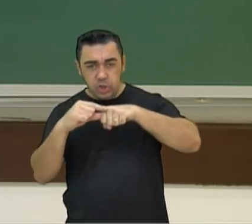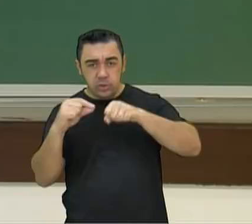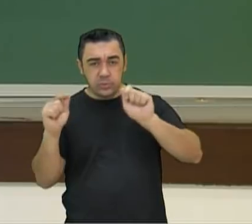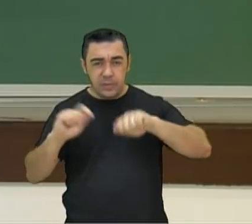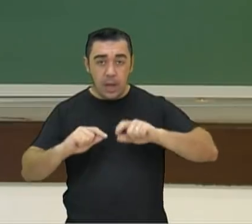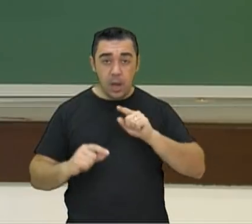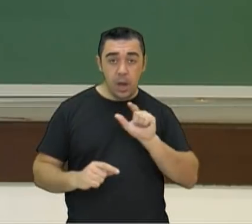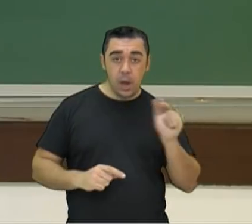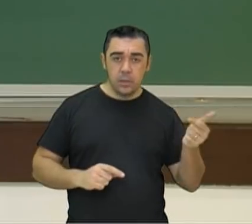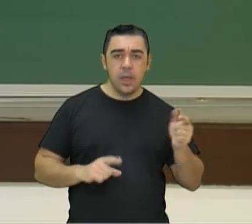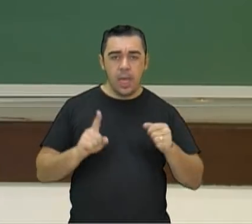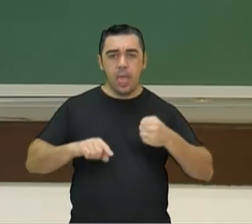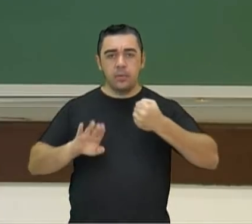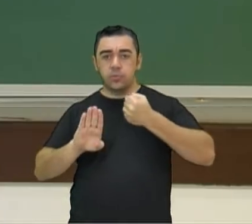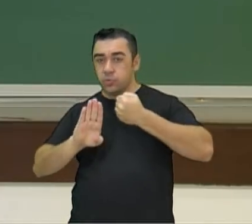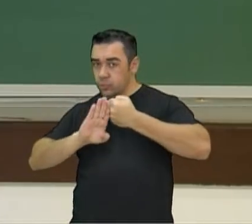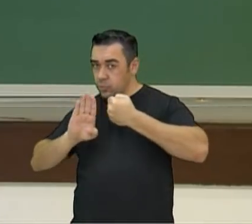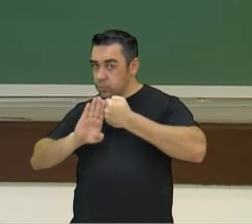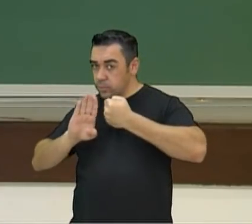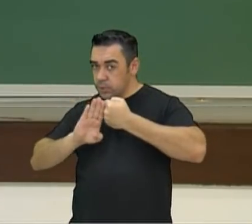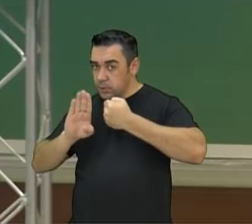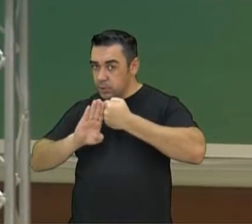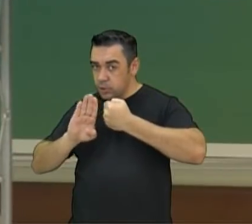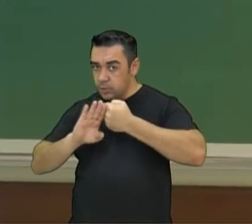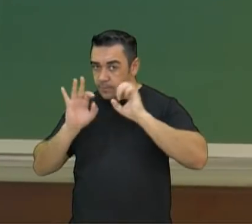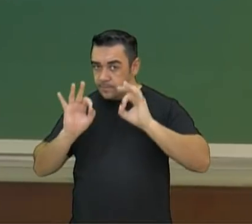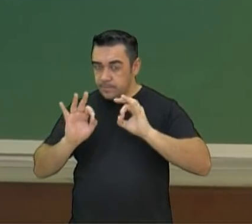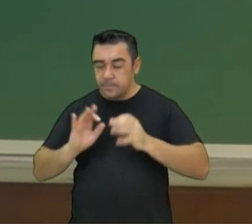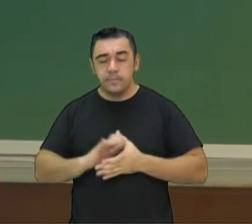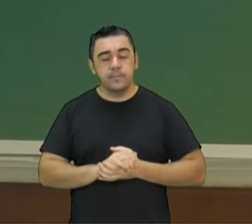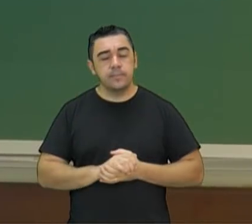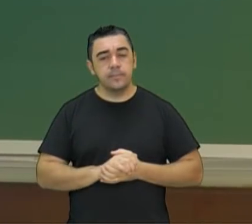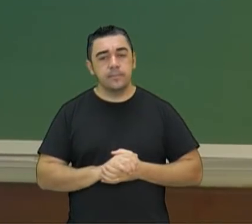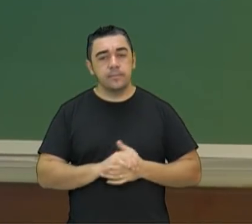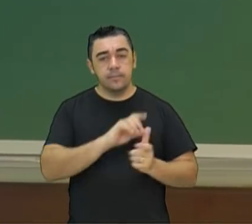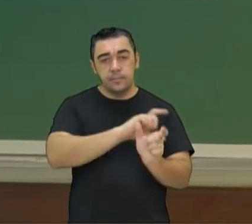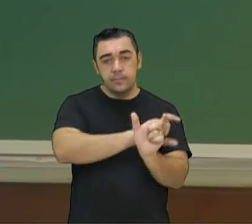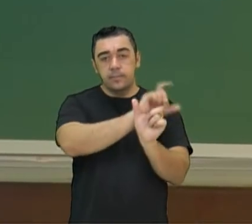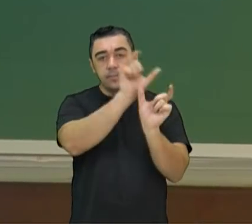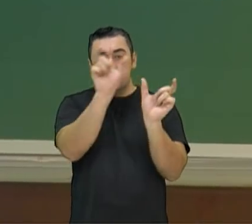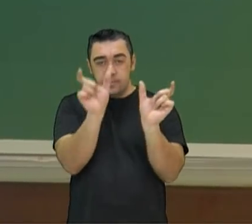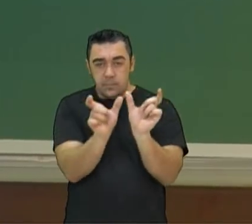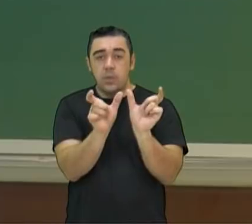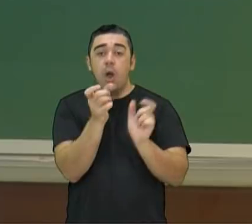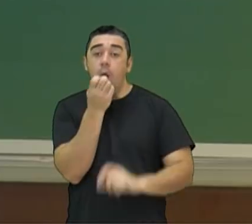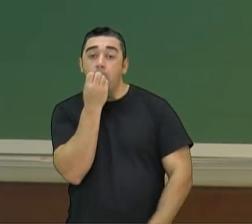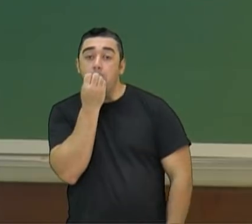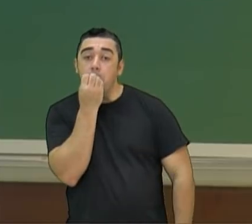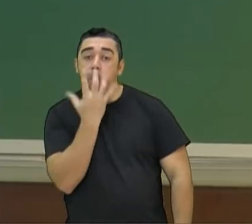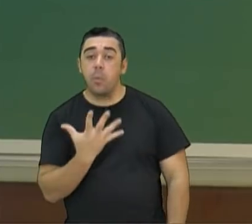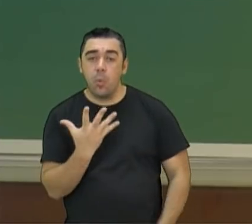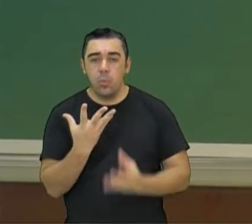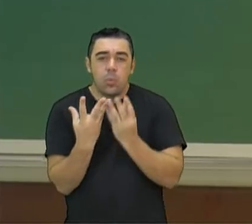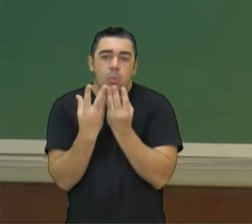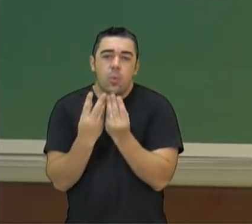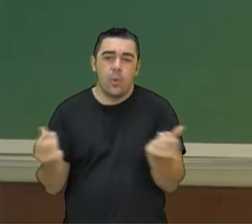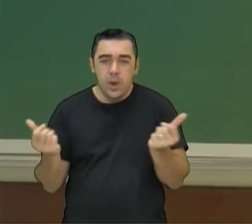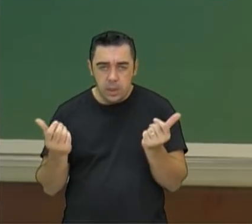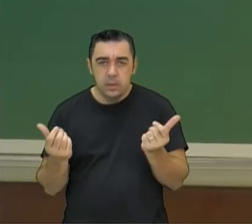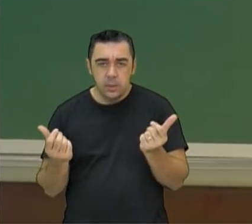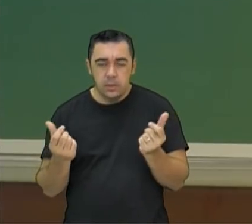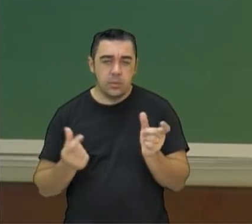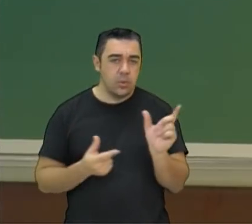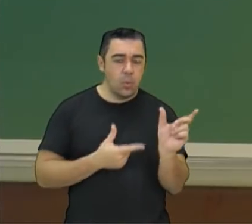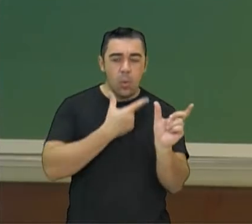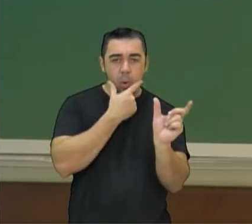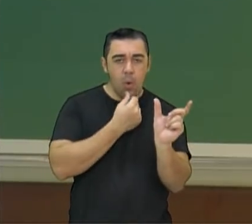essa palavra provavelmente cumpre a função de substantivo, certo? Então, aqui a gente tem homem como substantivo,